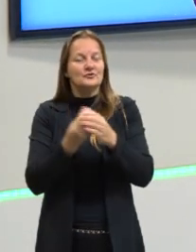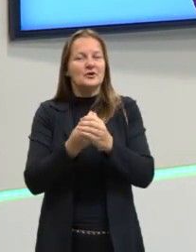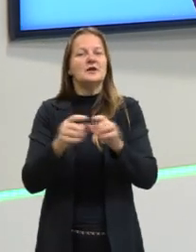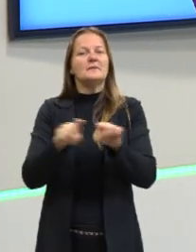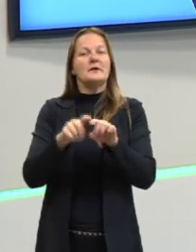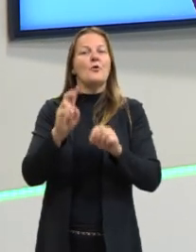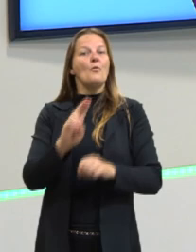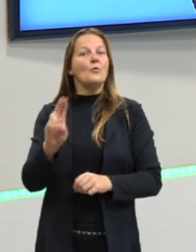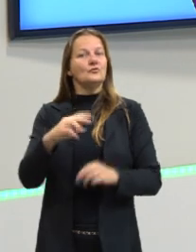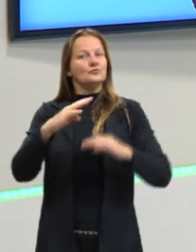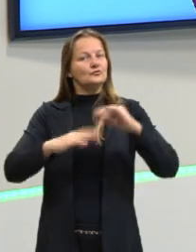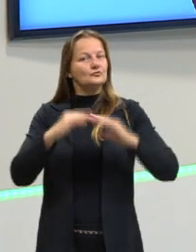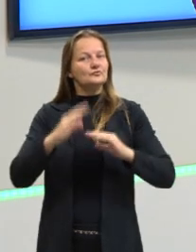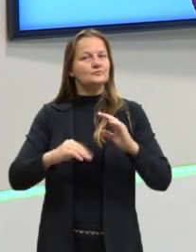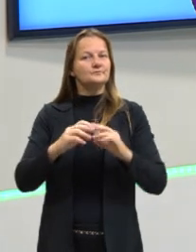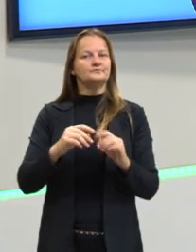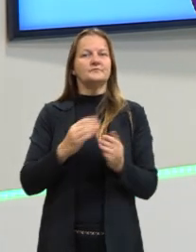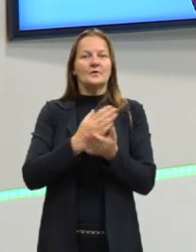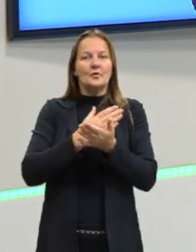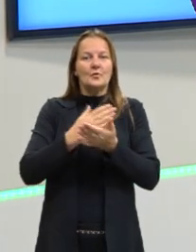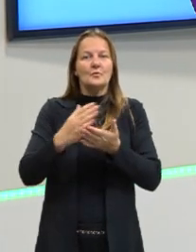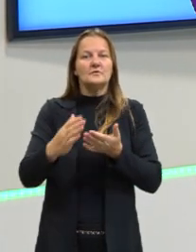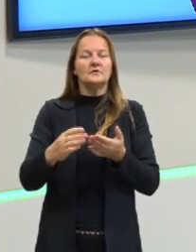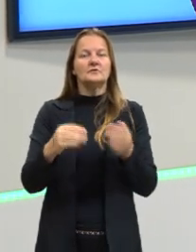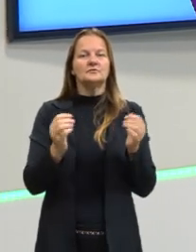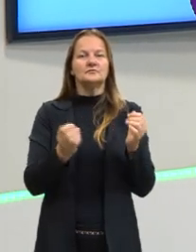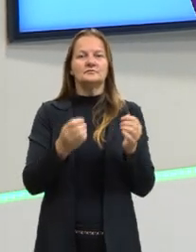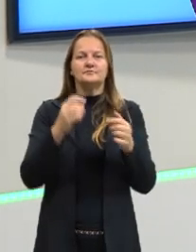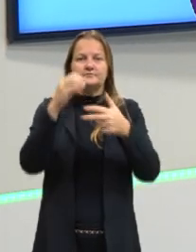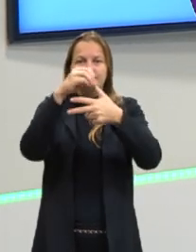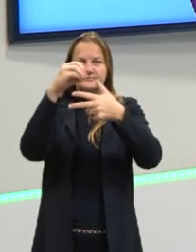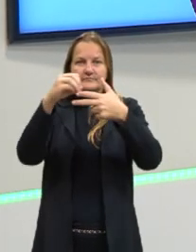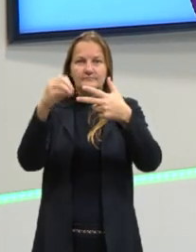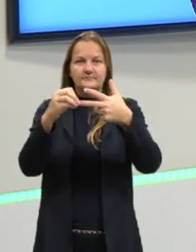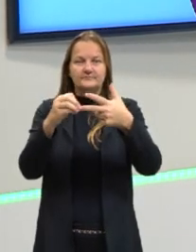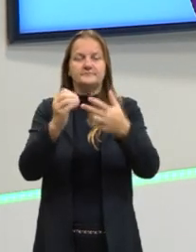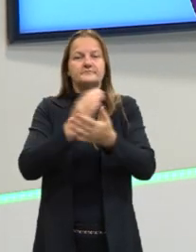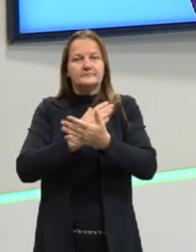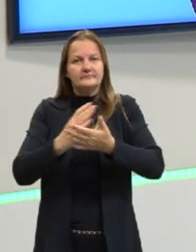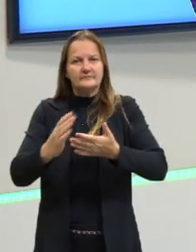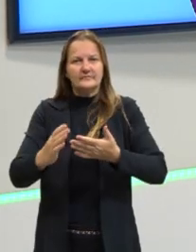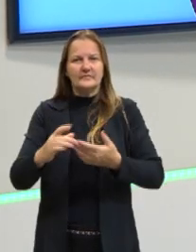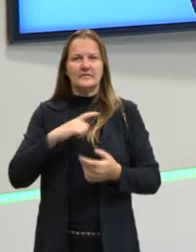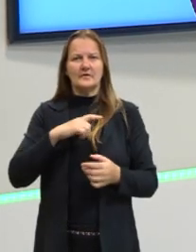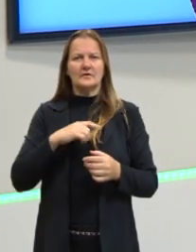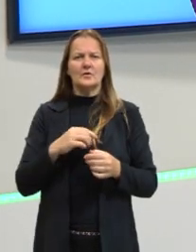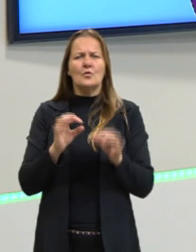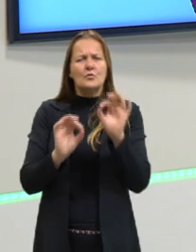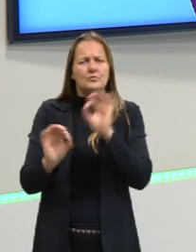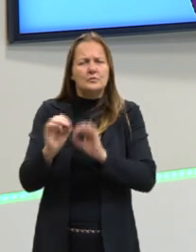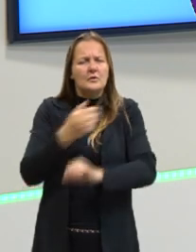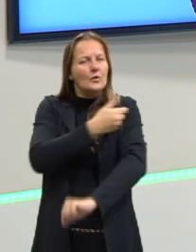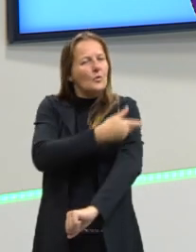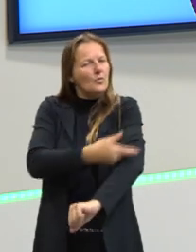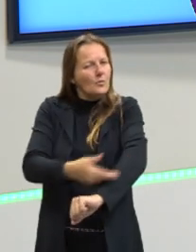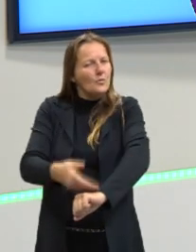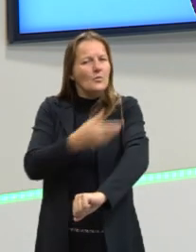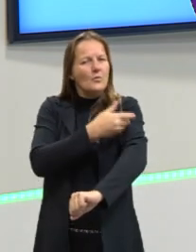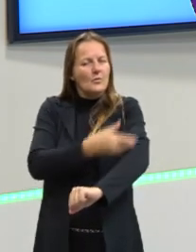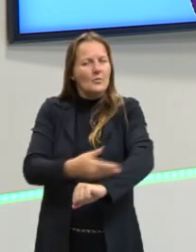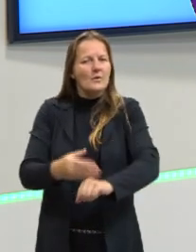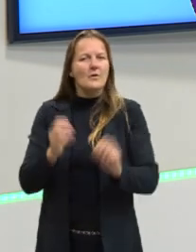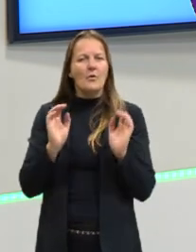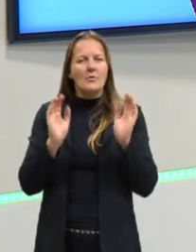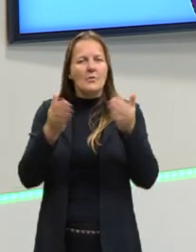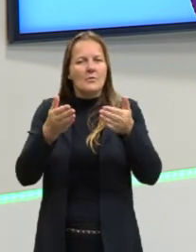aplicações no entanto vamos começar a aula então com uma questão de nem para que a gente possa Então se familiarizar cada vez mais na